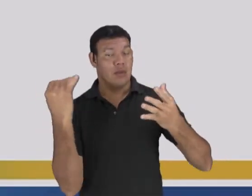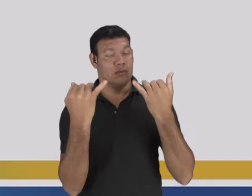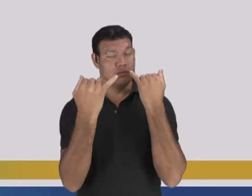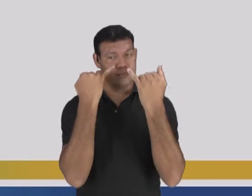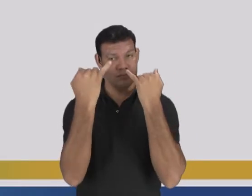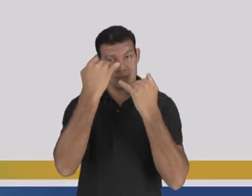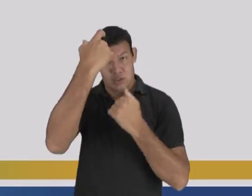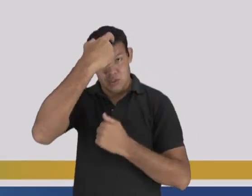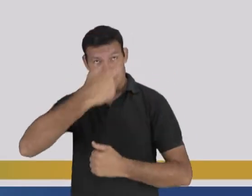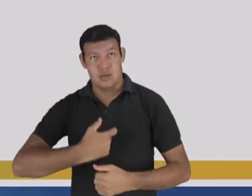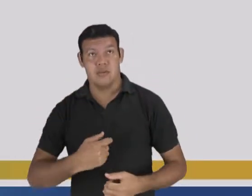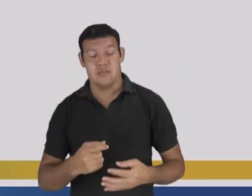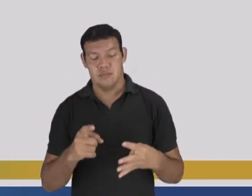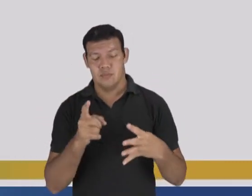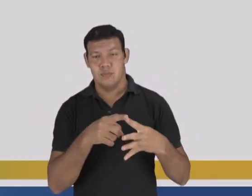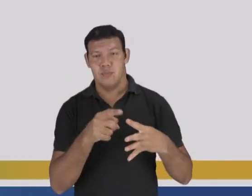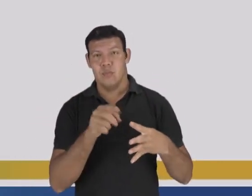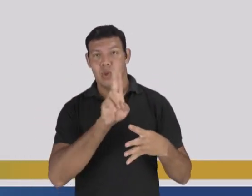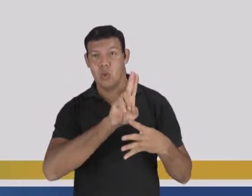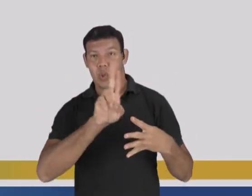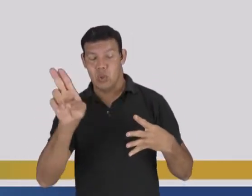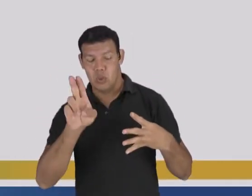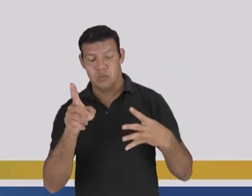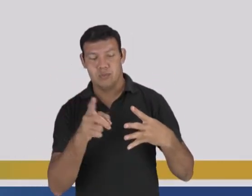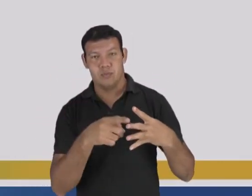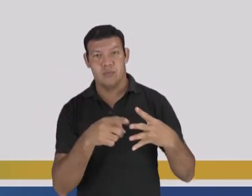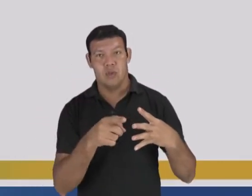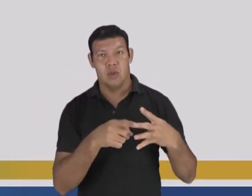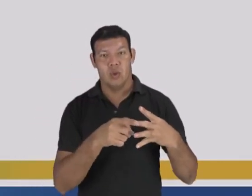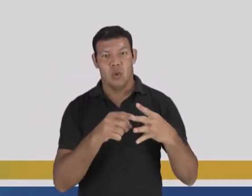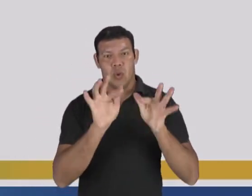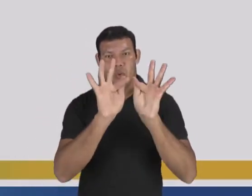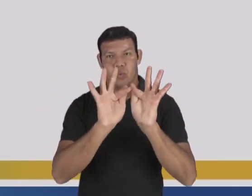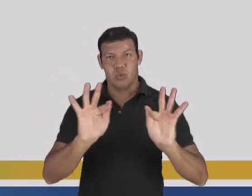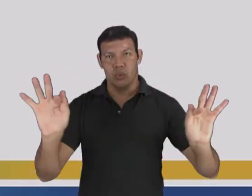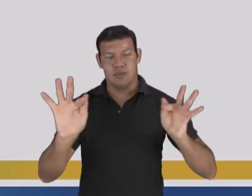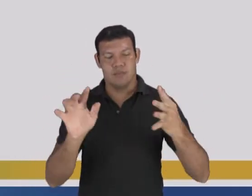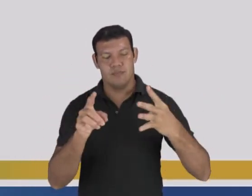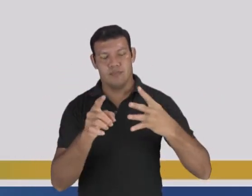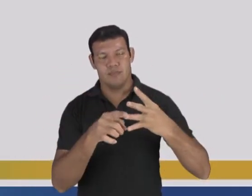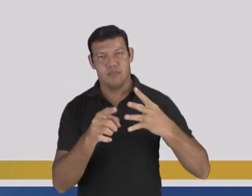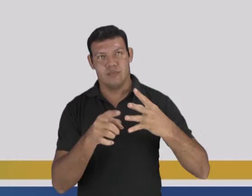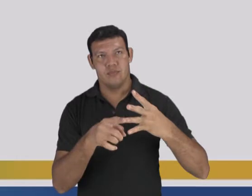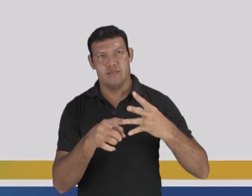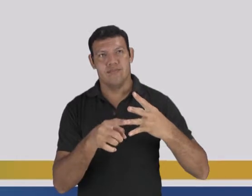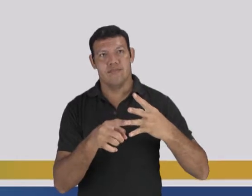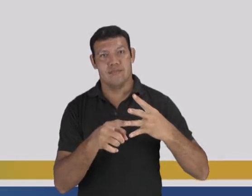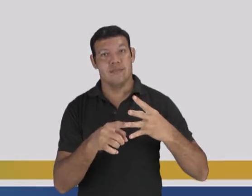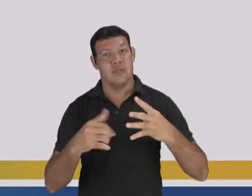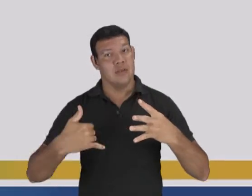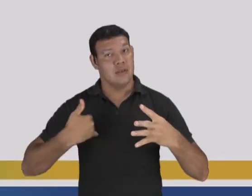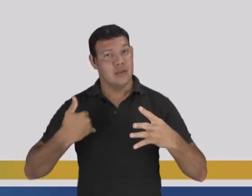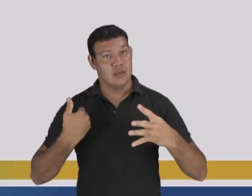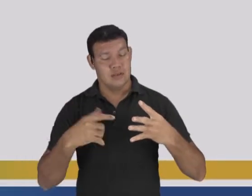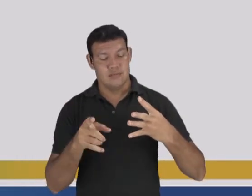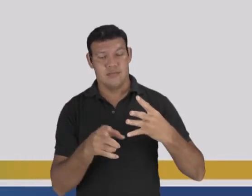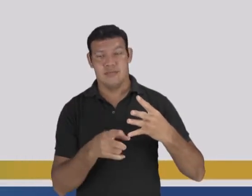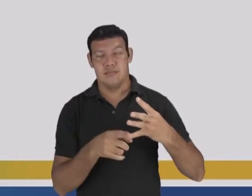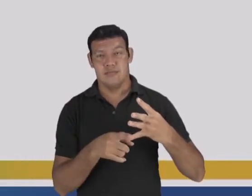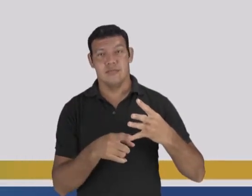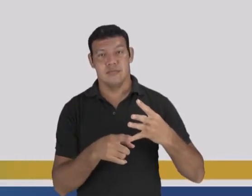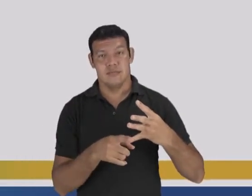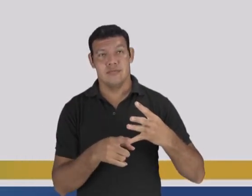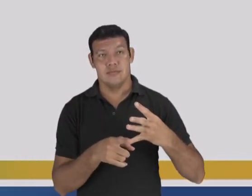personales. Tenemos nombre, apelidos, edad e direção. Ou seja,